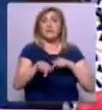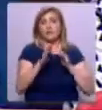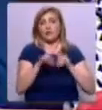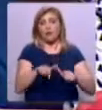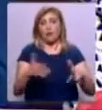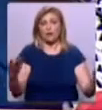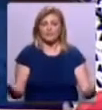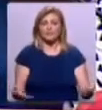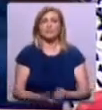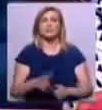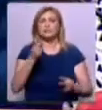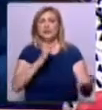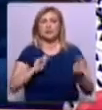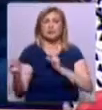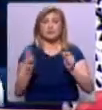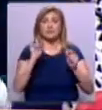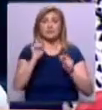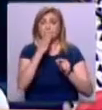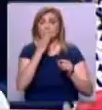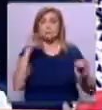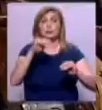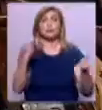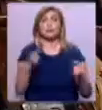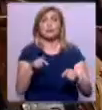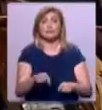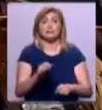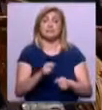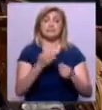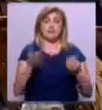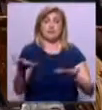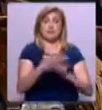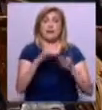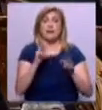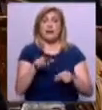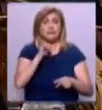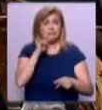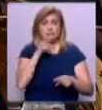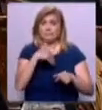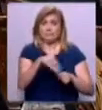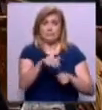Uma discussão de campanha eleitoral acesa, mas ainda fora do prazo.